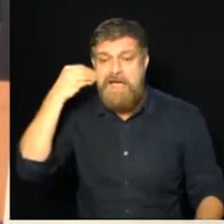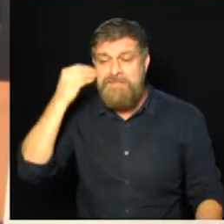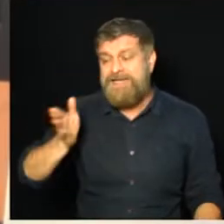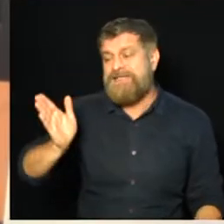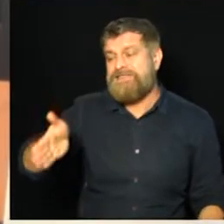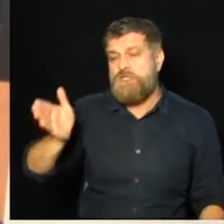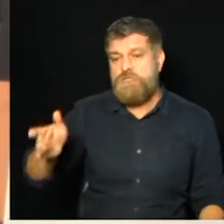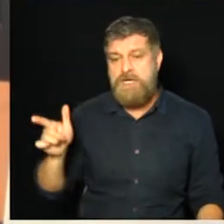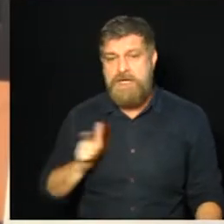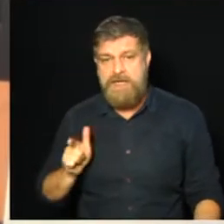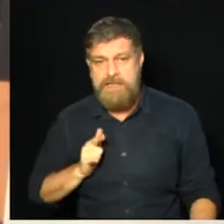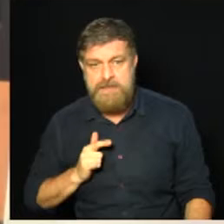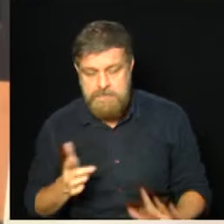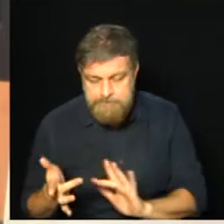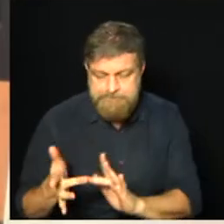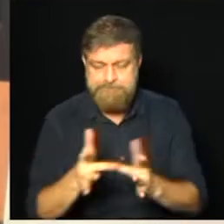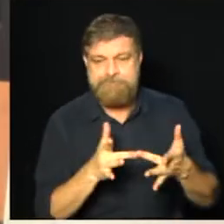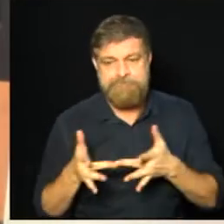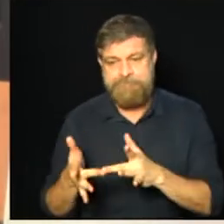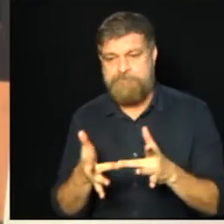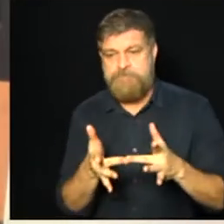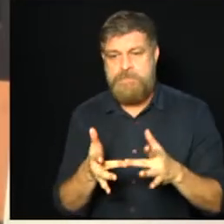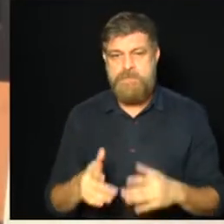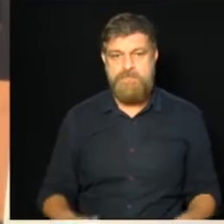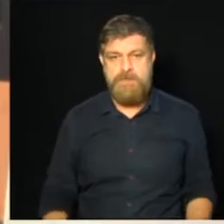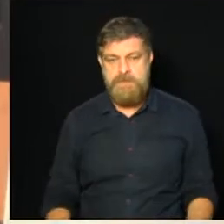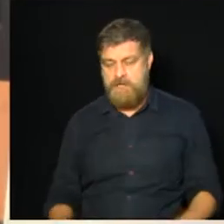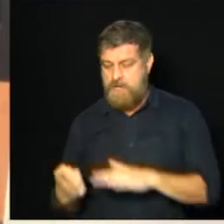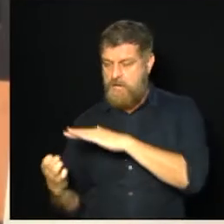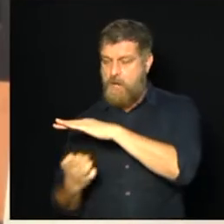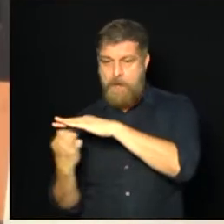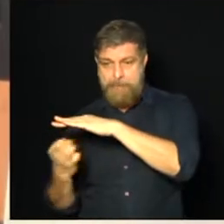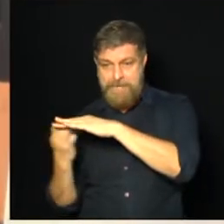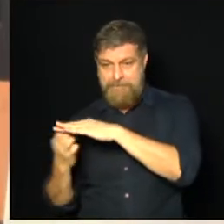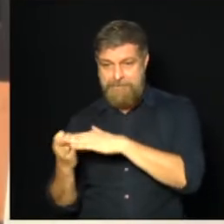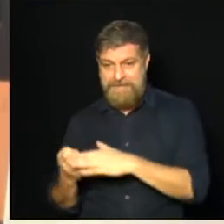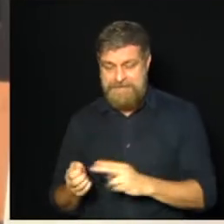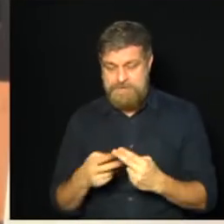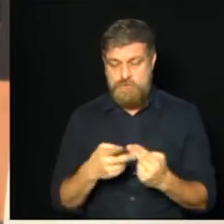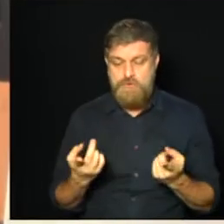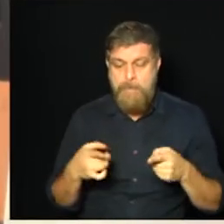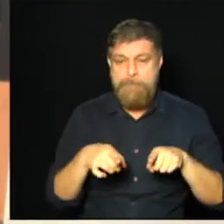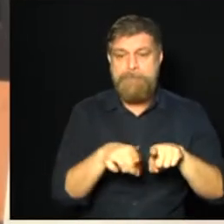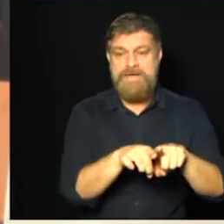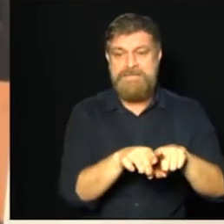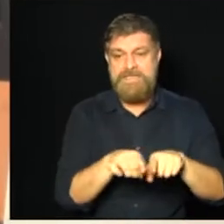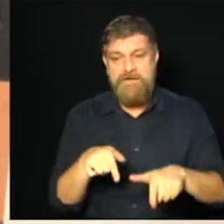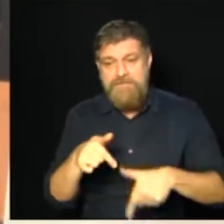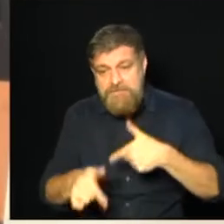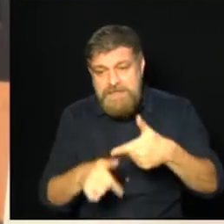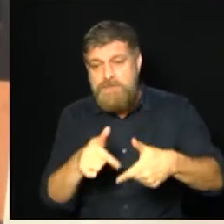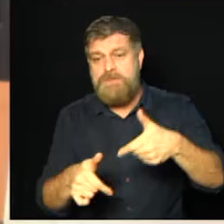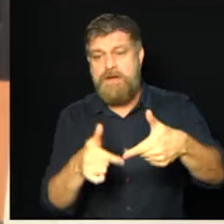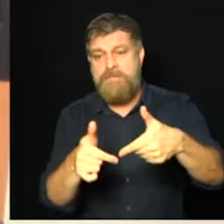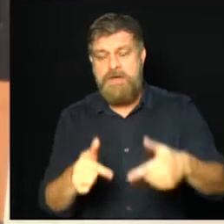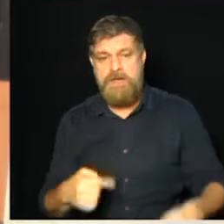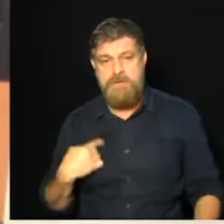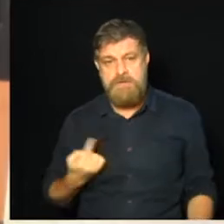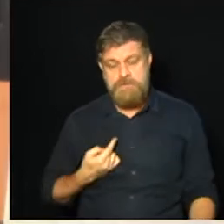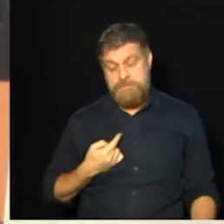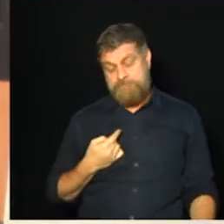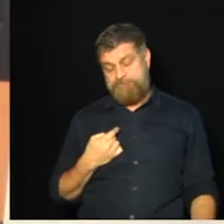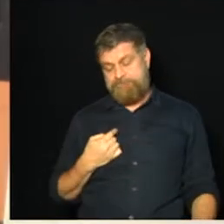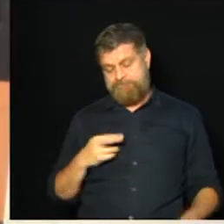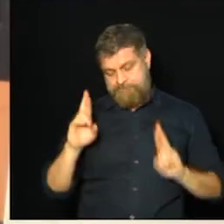ela é do métier. Uma empresa parceira do SUS que entra vai prestar um trabalho, a nossa expectativa é